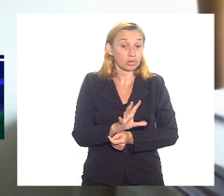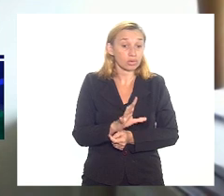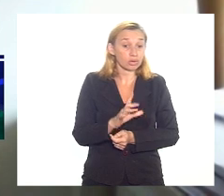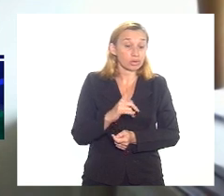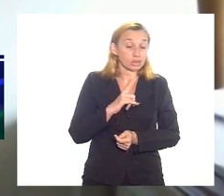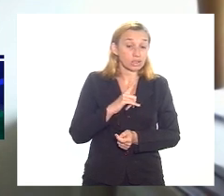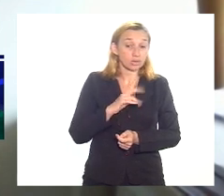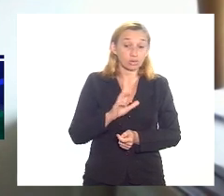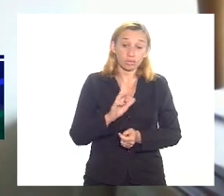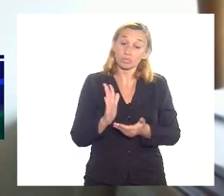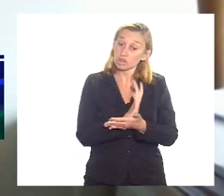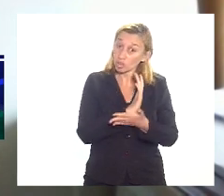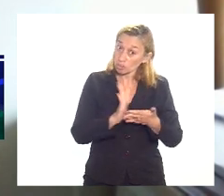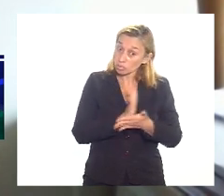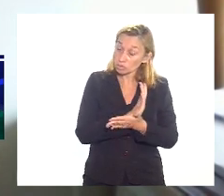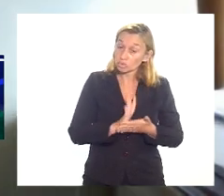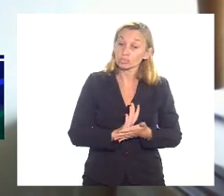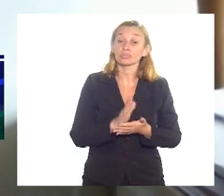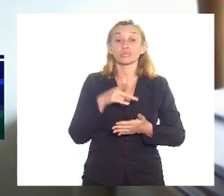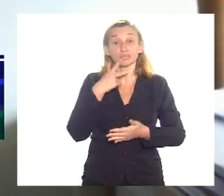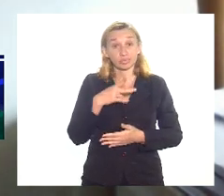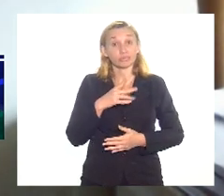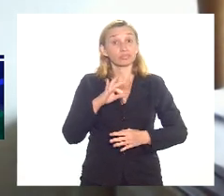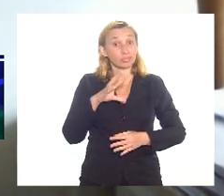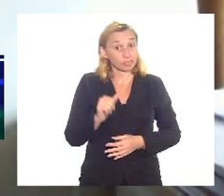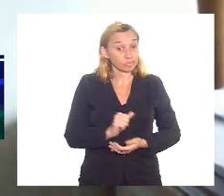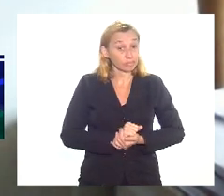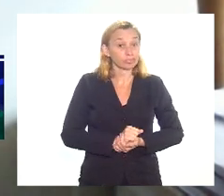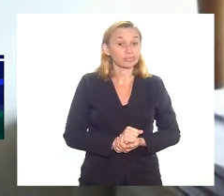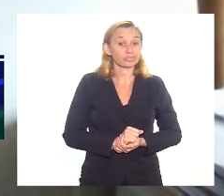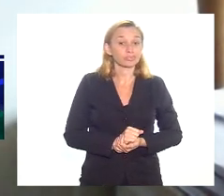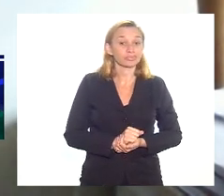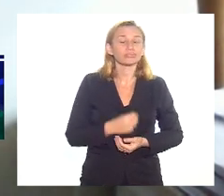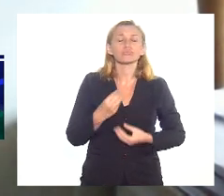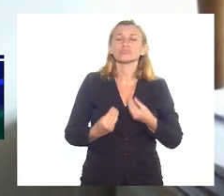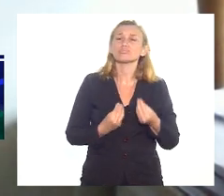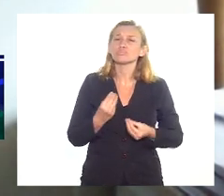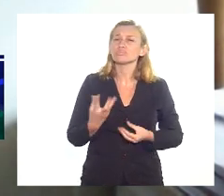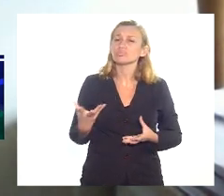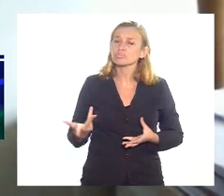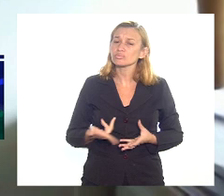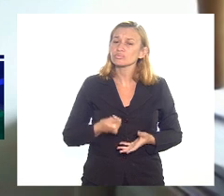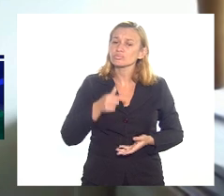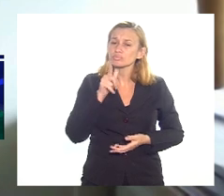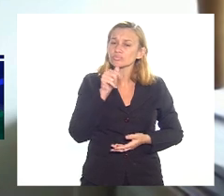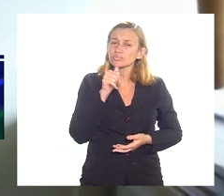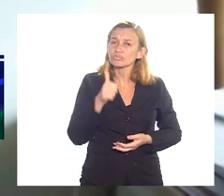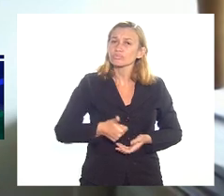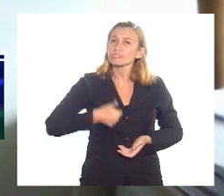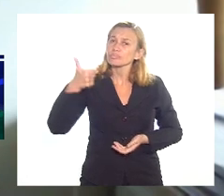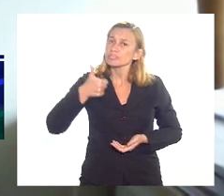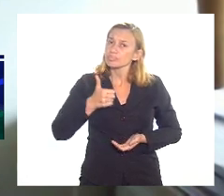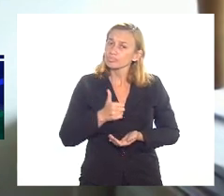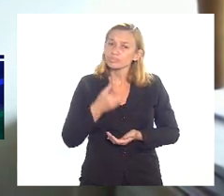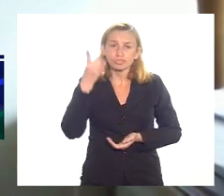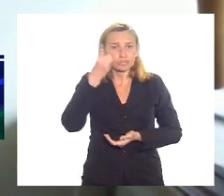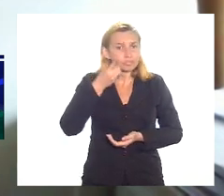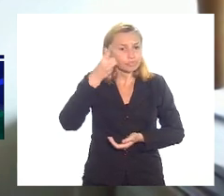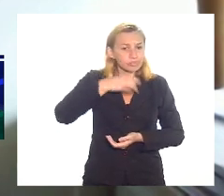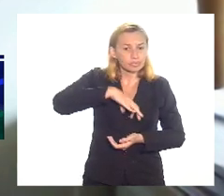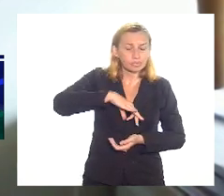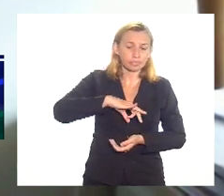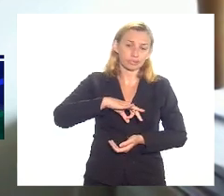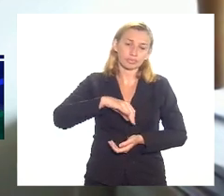alguns. Bom, dito isso, como é que a qualidade da água vai melhorar, deputada Marta